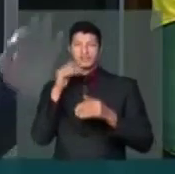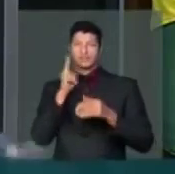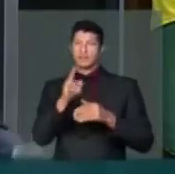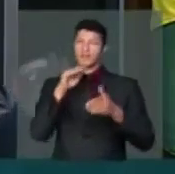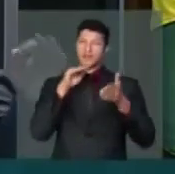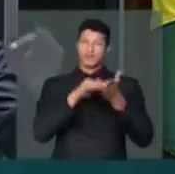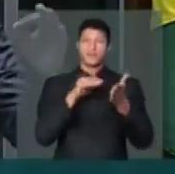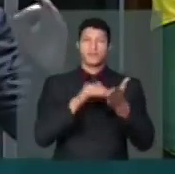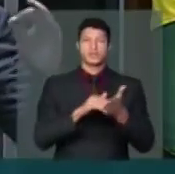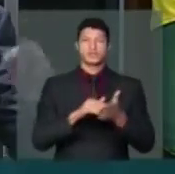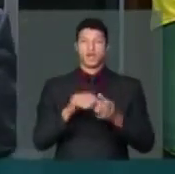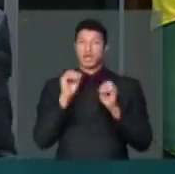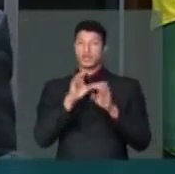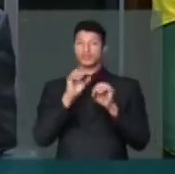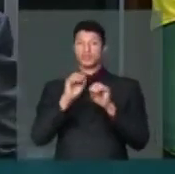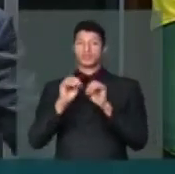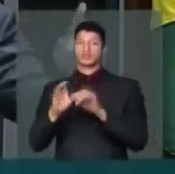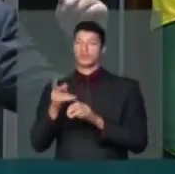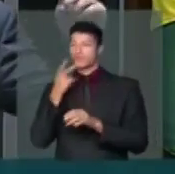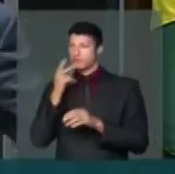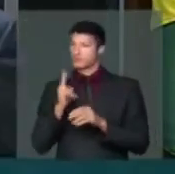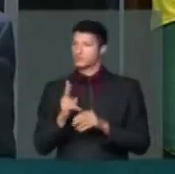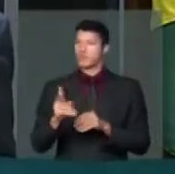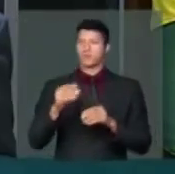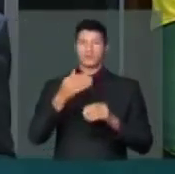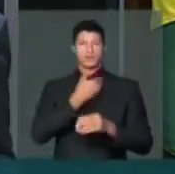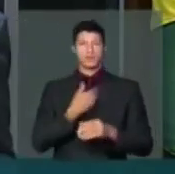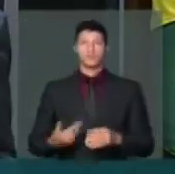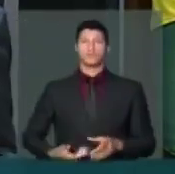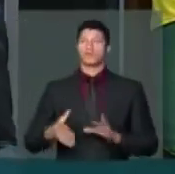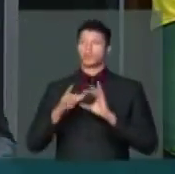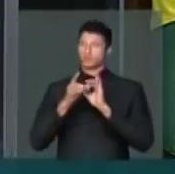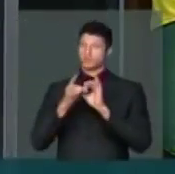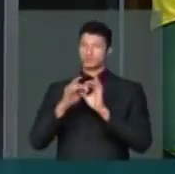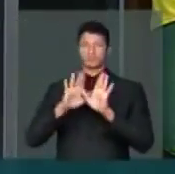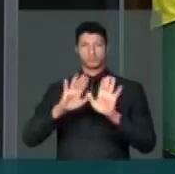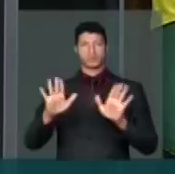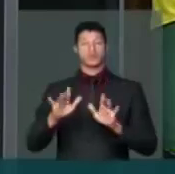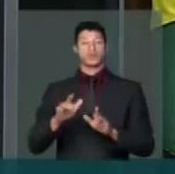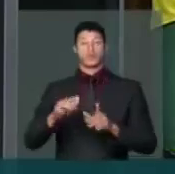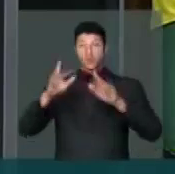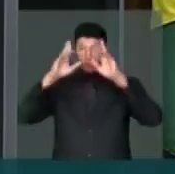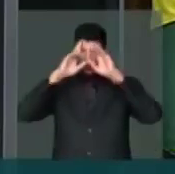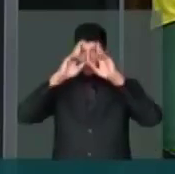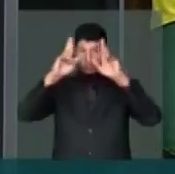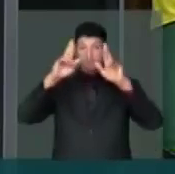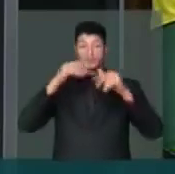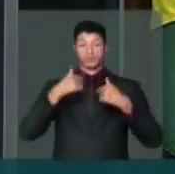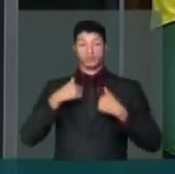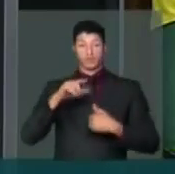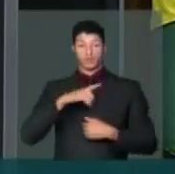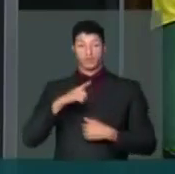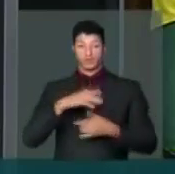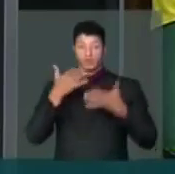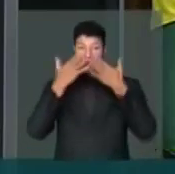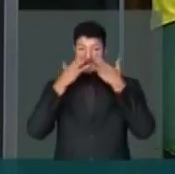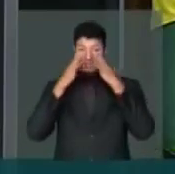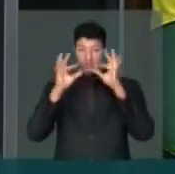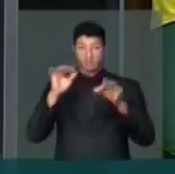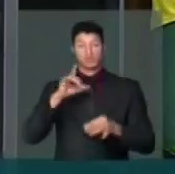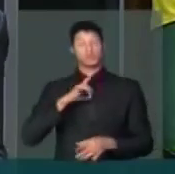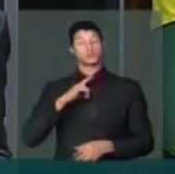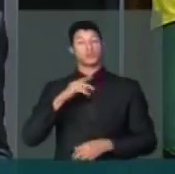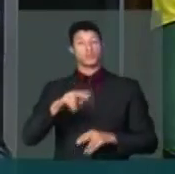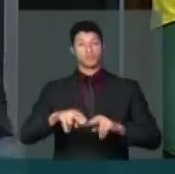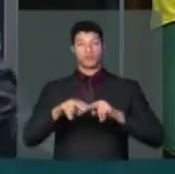limitada absolutamente à educação, em ambientes públicos. O respeito que eu tenho e a atenção que eu tenho